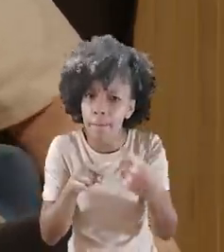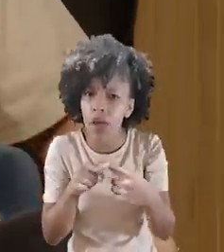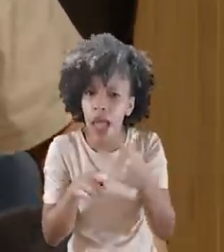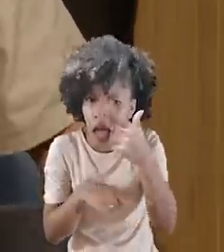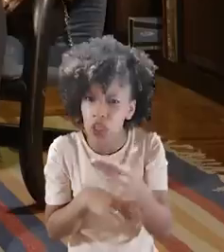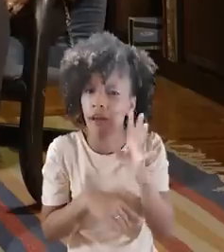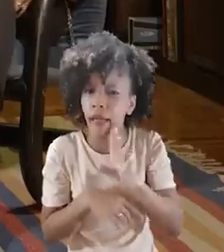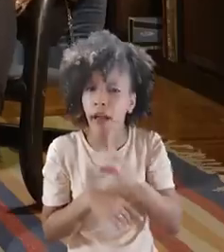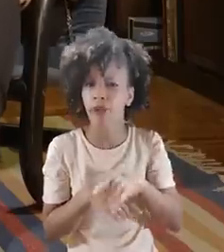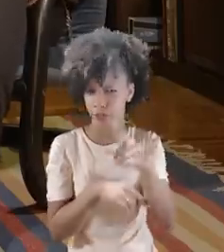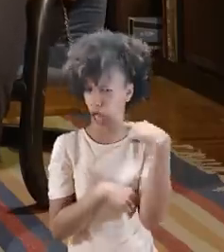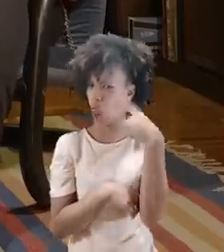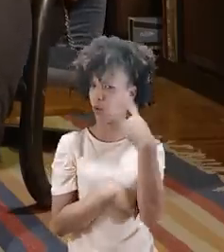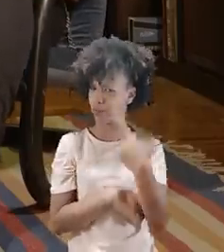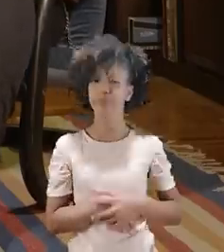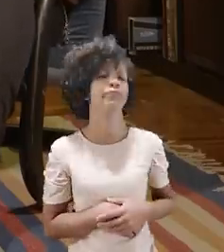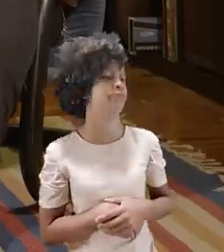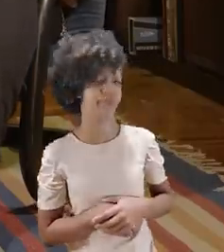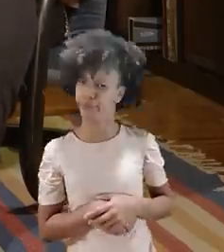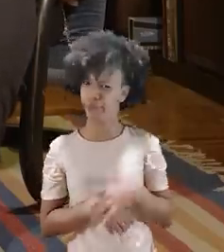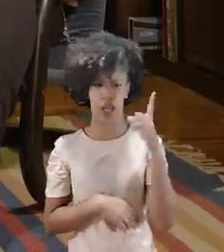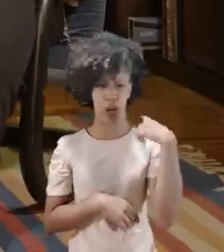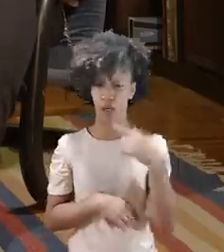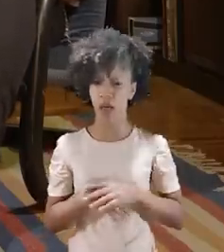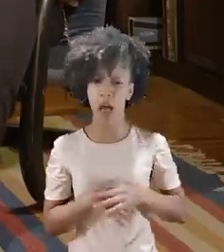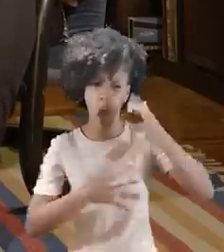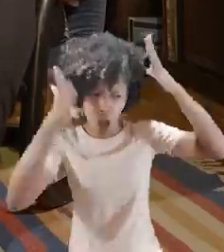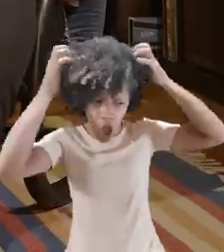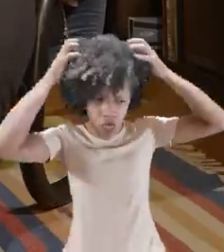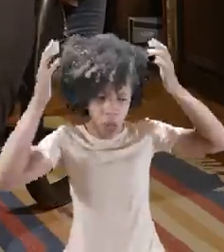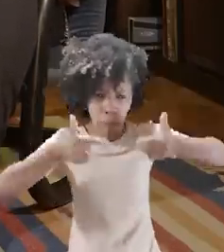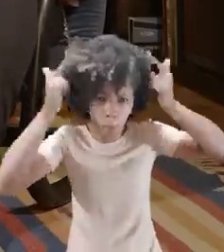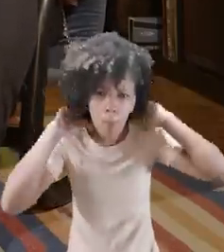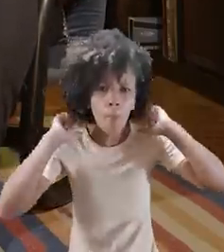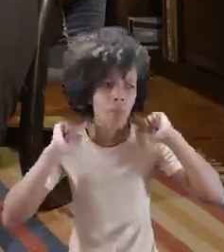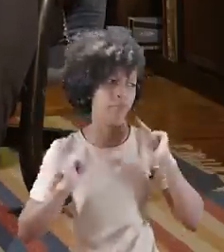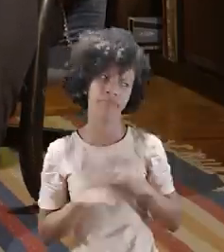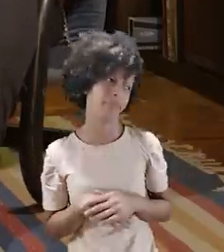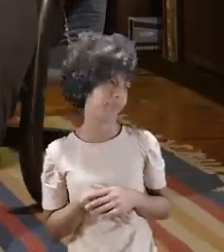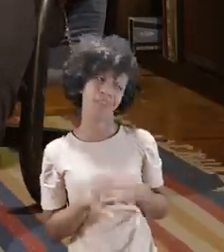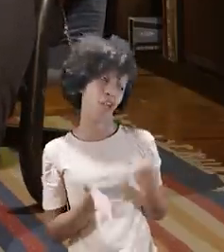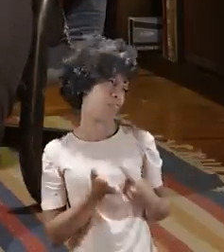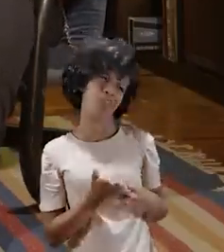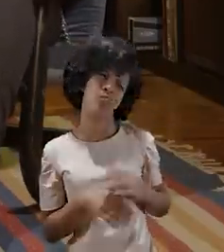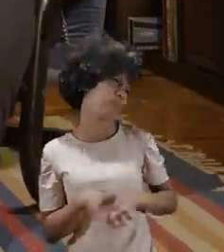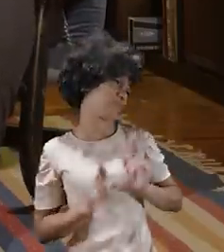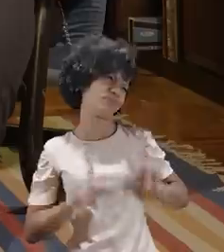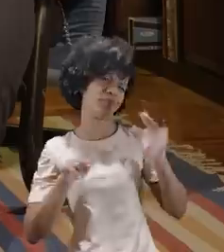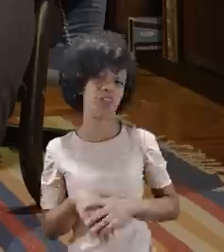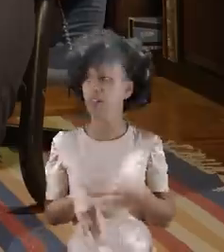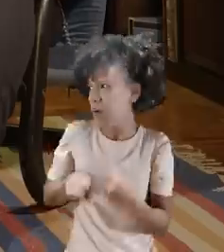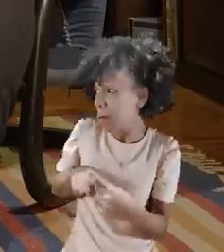opção psicopata mano até uma certa Só bem gelado e raspa o cabelo porque não casa porque arrumar